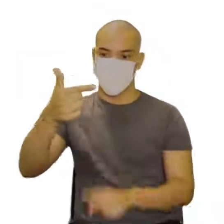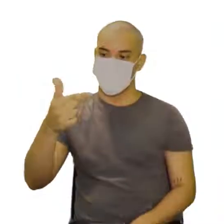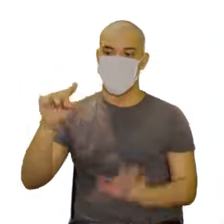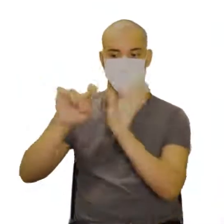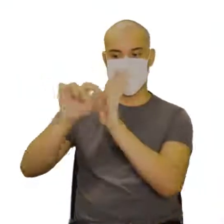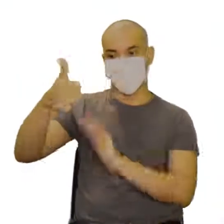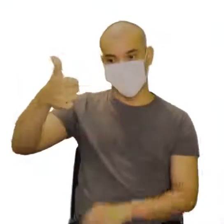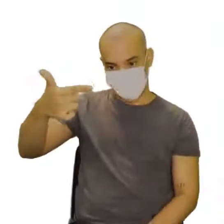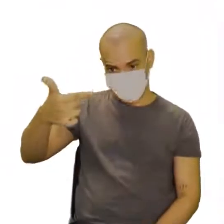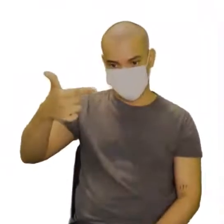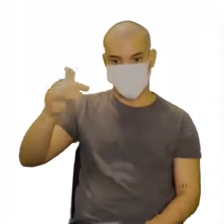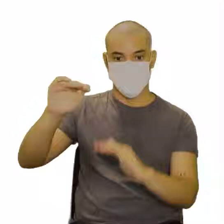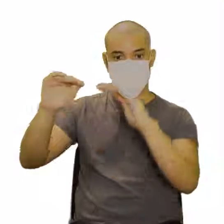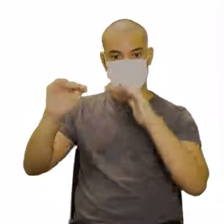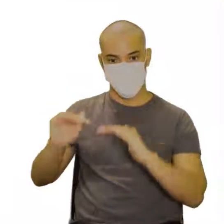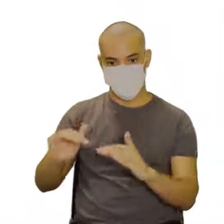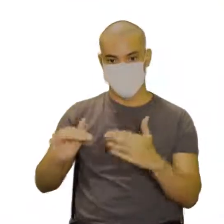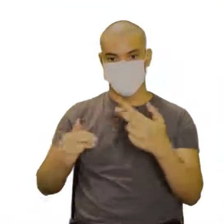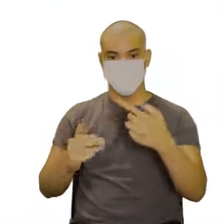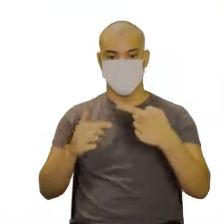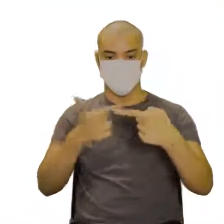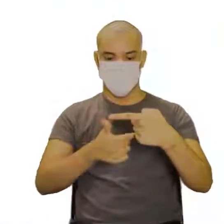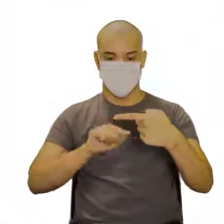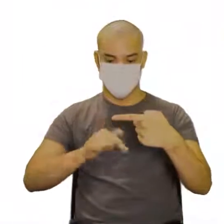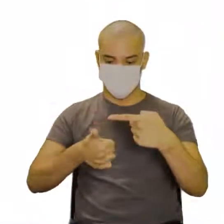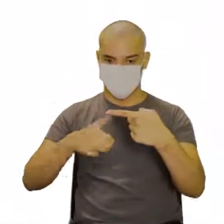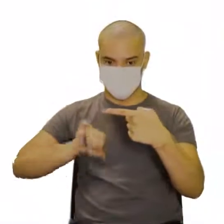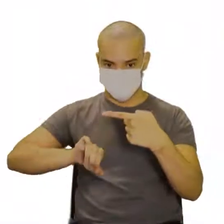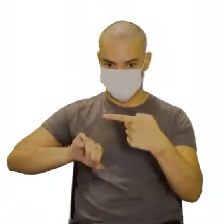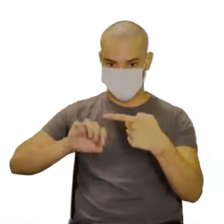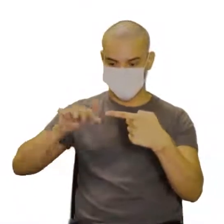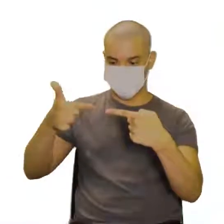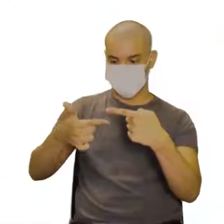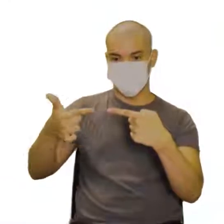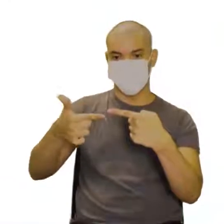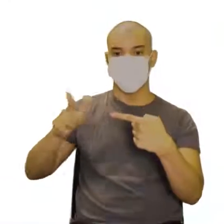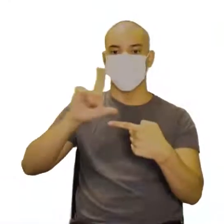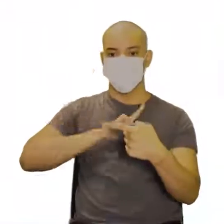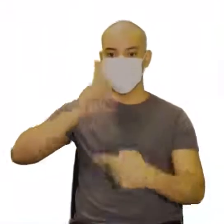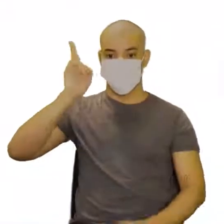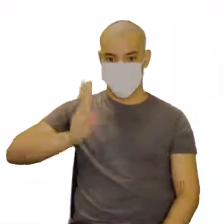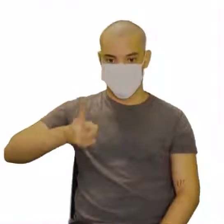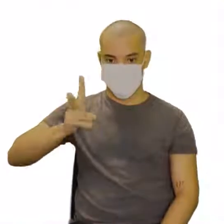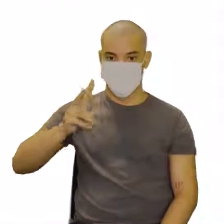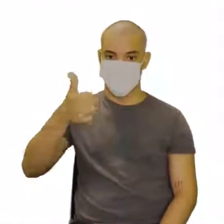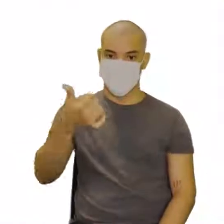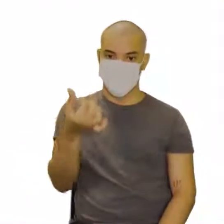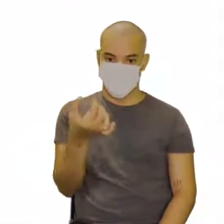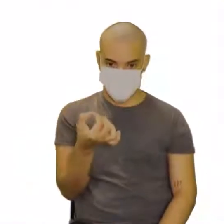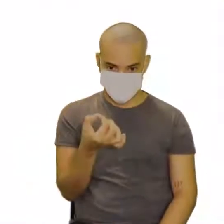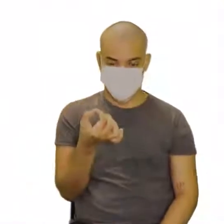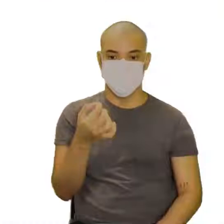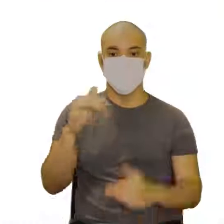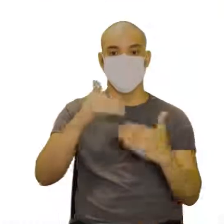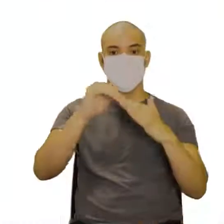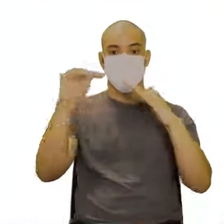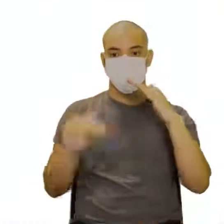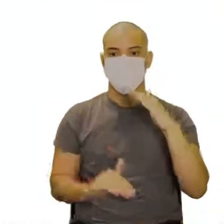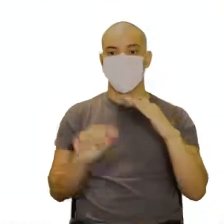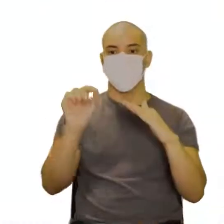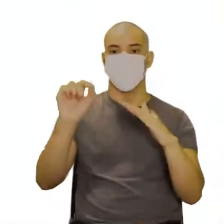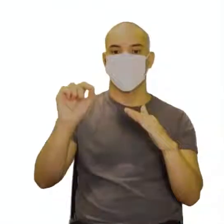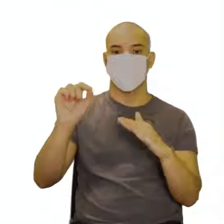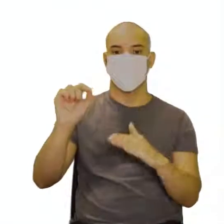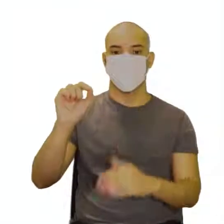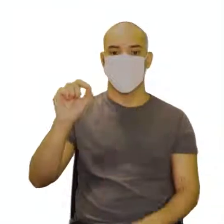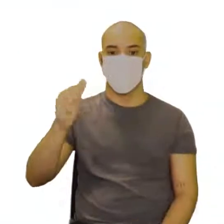embaixo permanece, divide 320 por 2, conserva a base e subtrai o expoente, fica